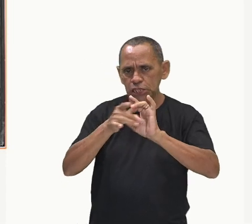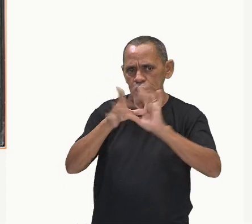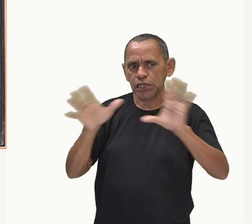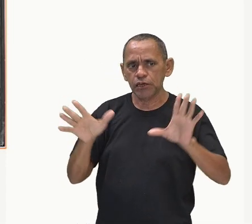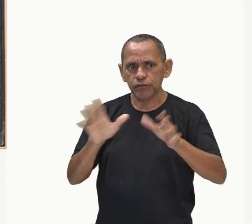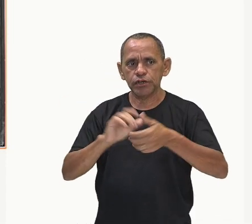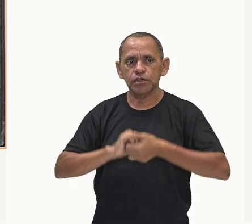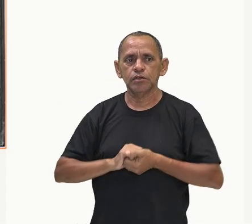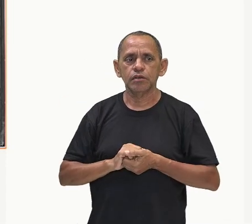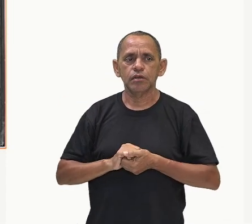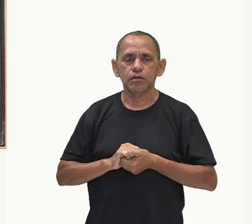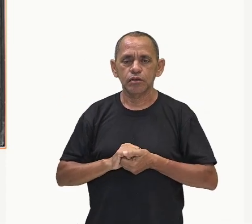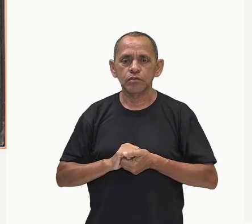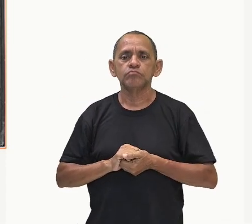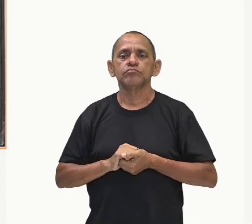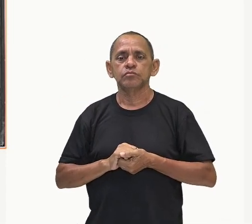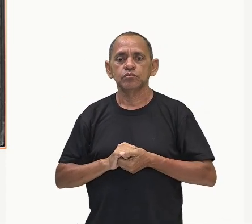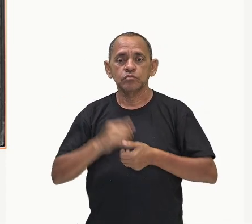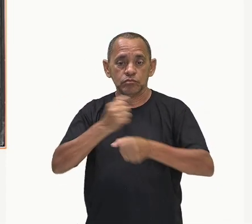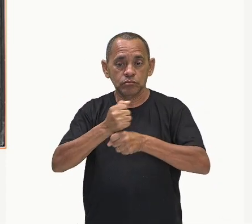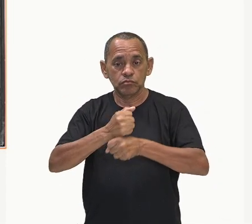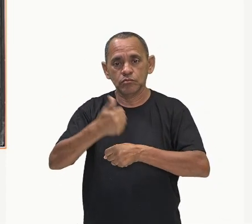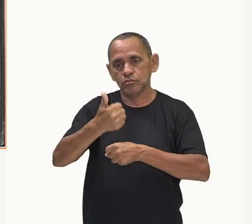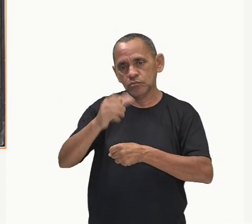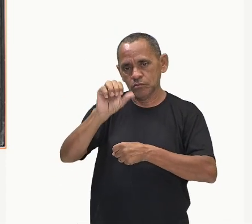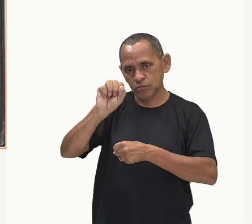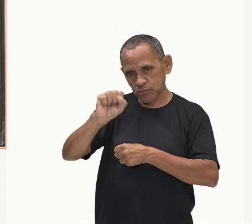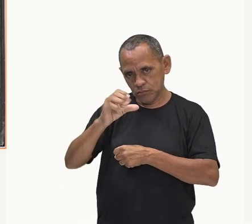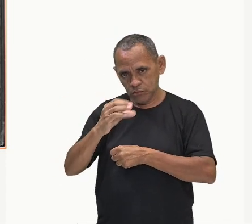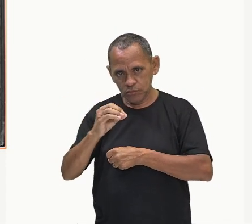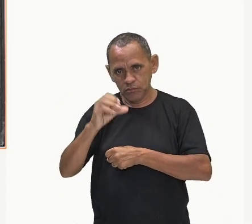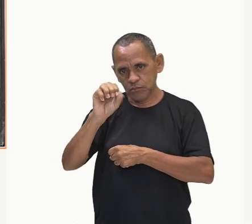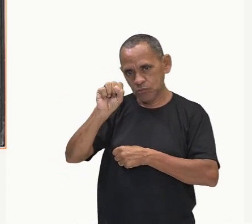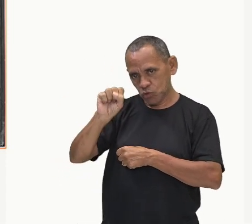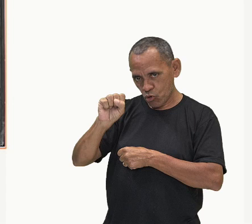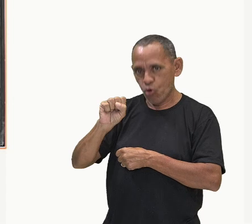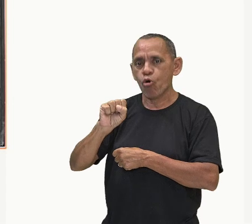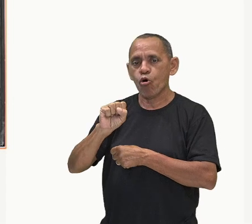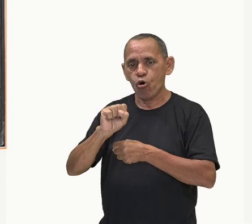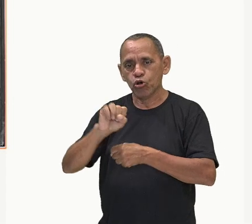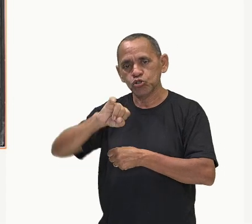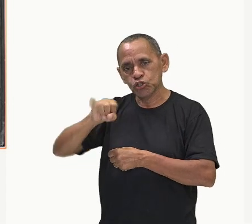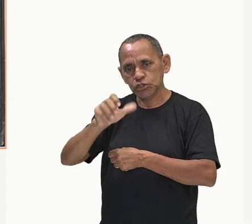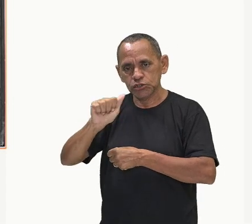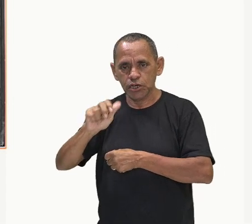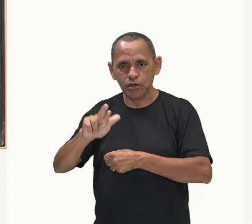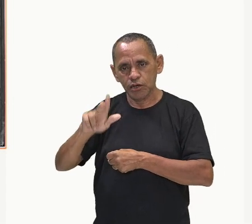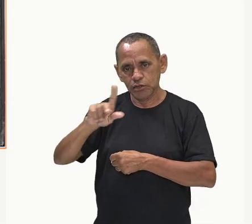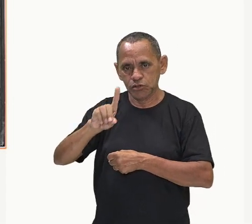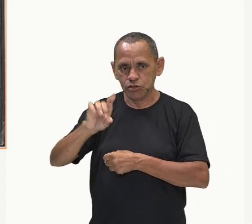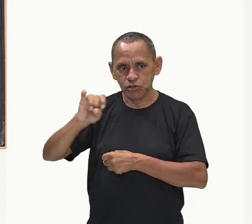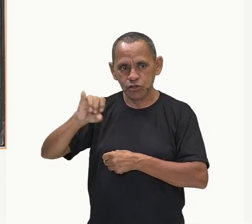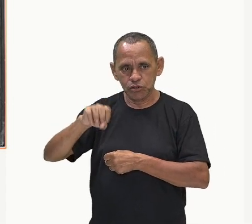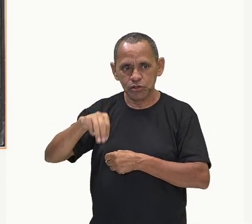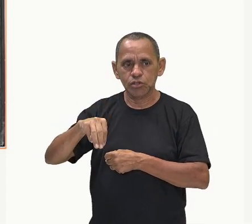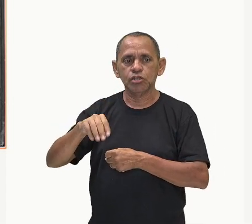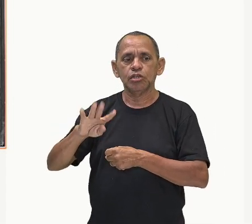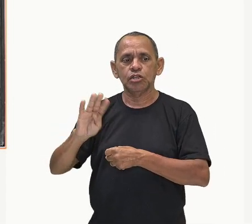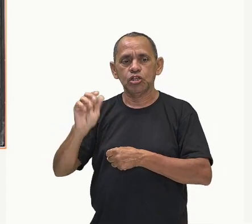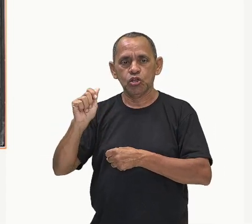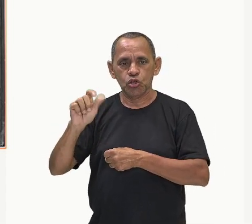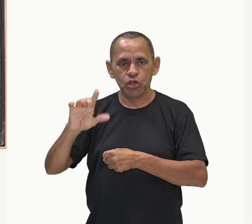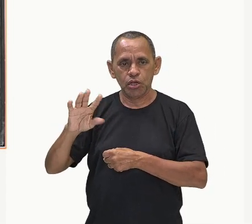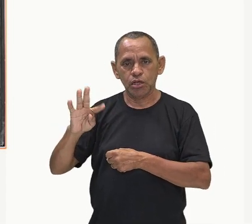também já em 1808, inaugurado o Jardim Botânico do Rio de Janeiro. Também em 1808,